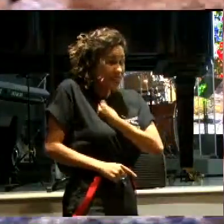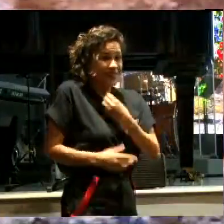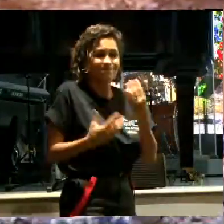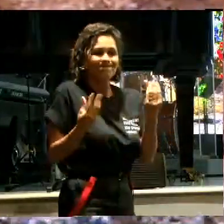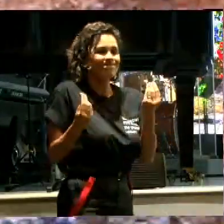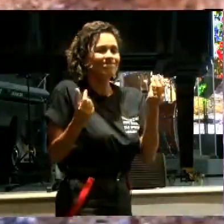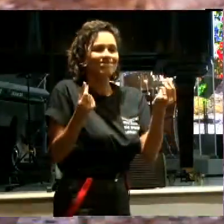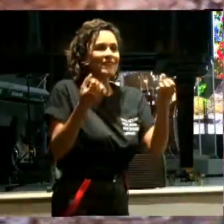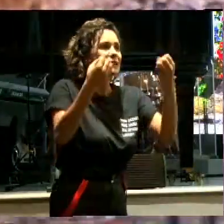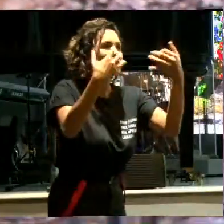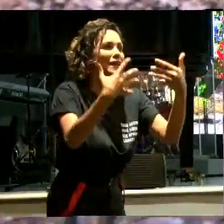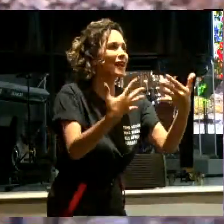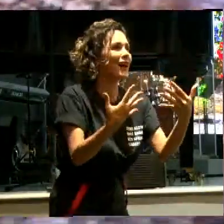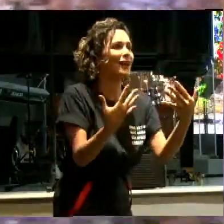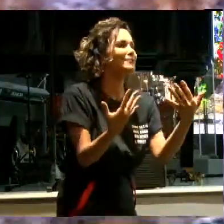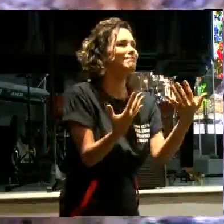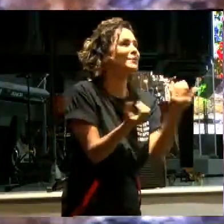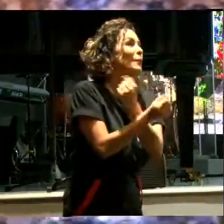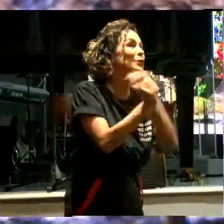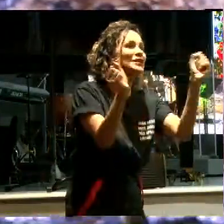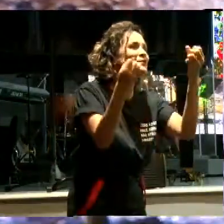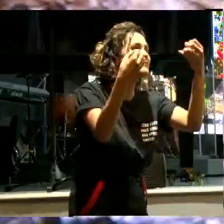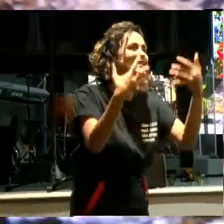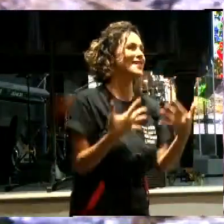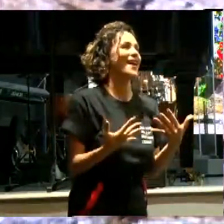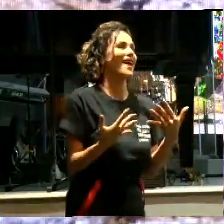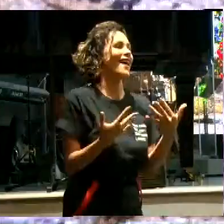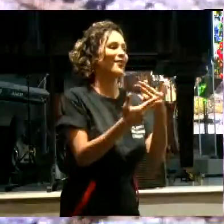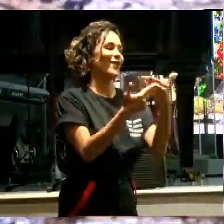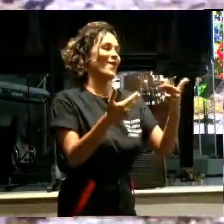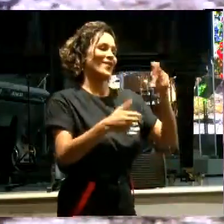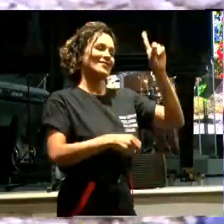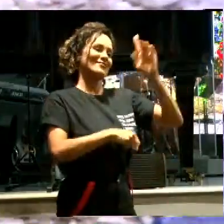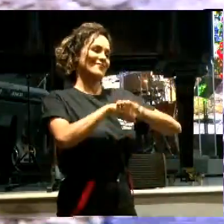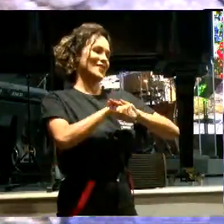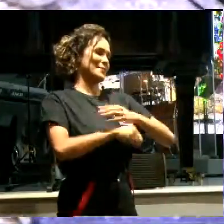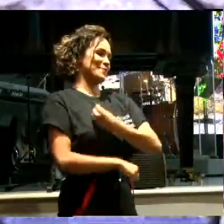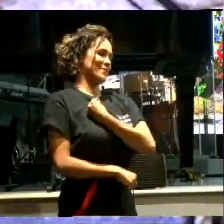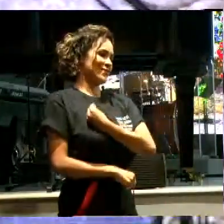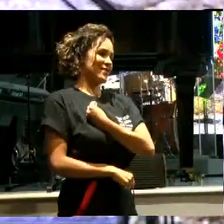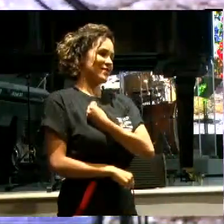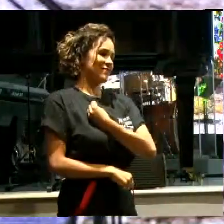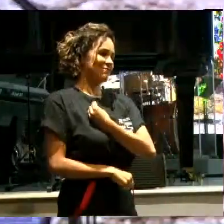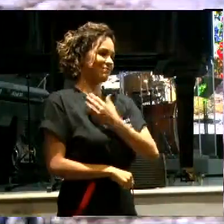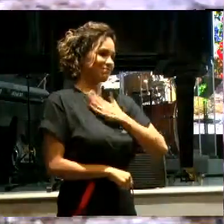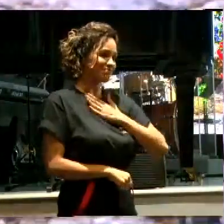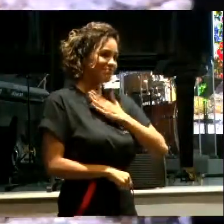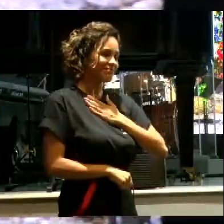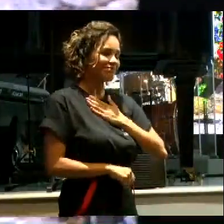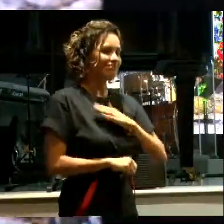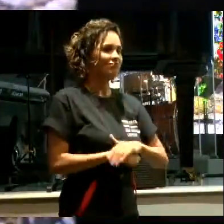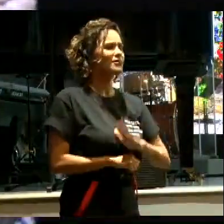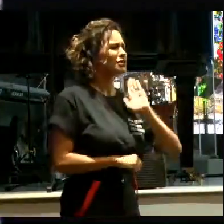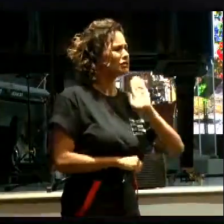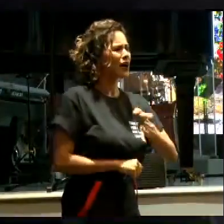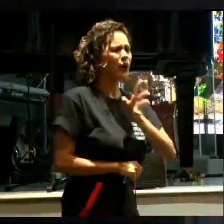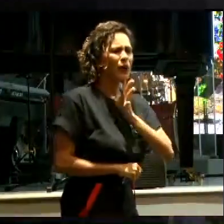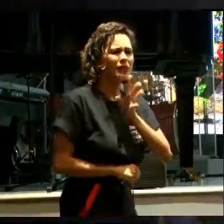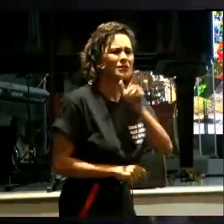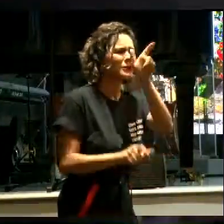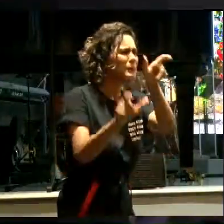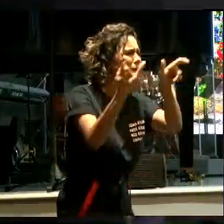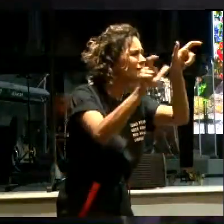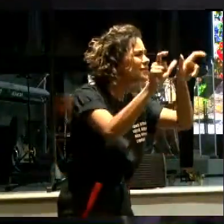fazendo na minha vida. Eu não tenho palavras para descrever. Quantas pessoas eu tenho conhecido, quantas pessoas têm